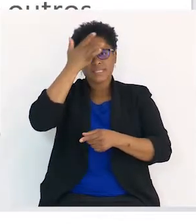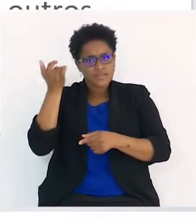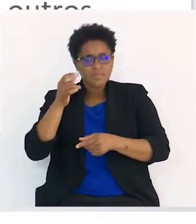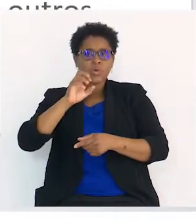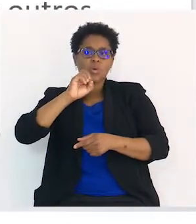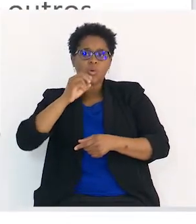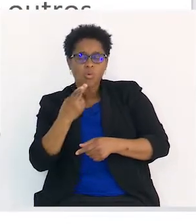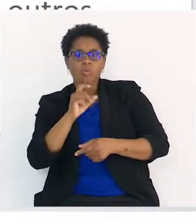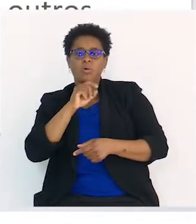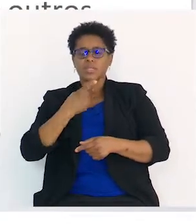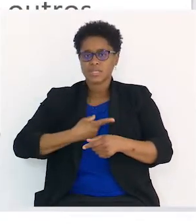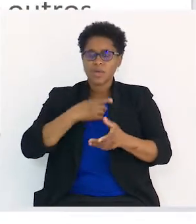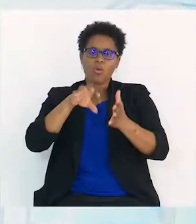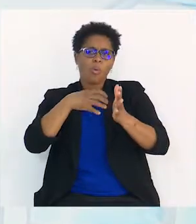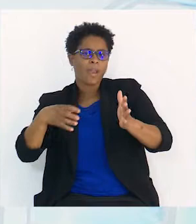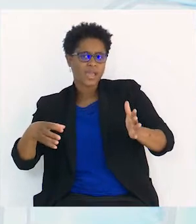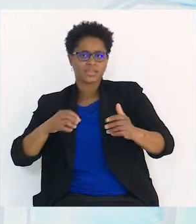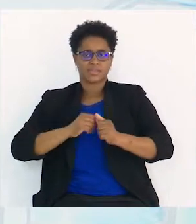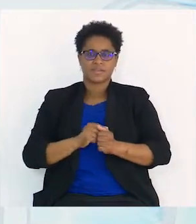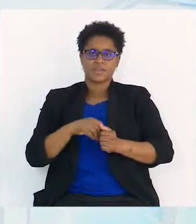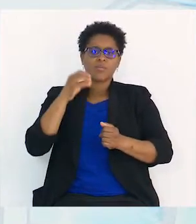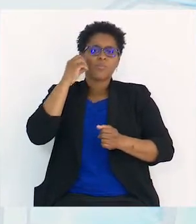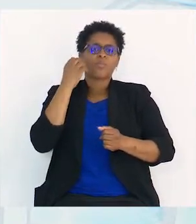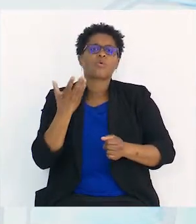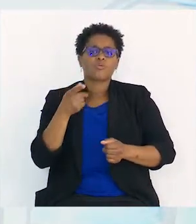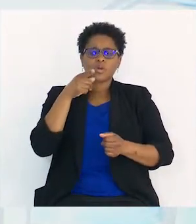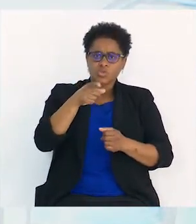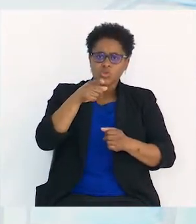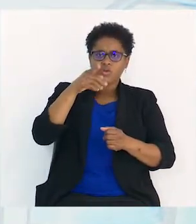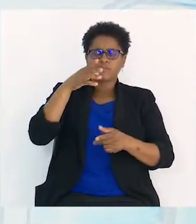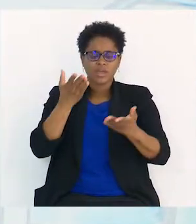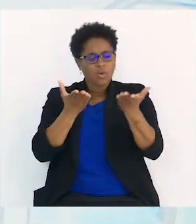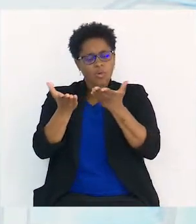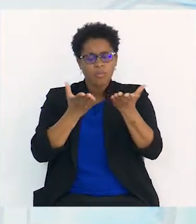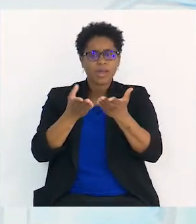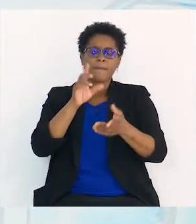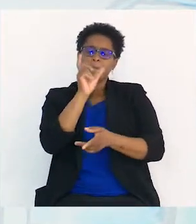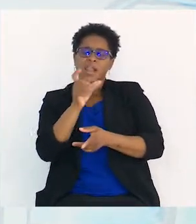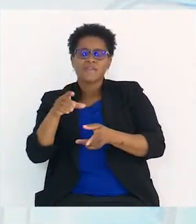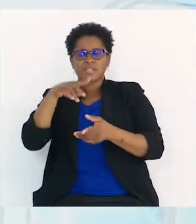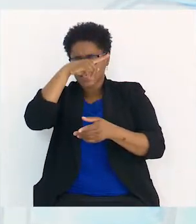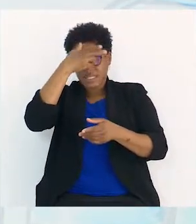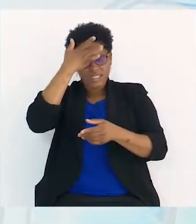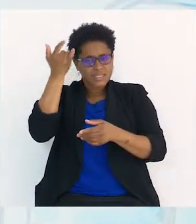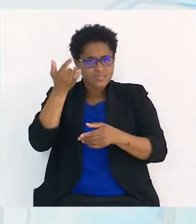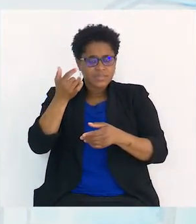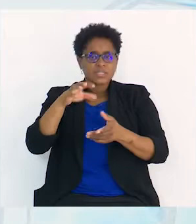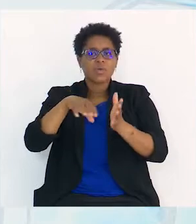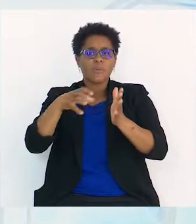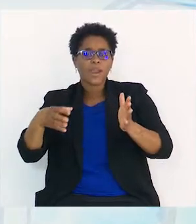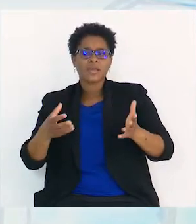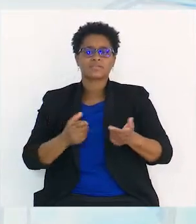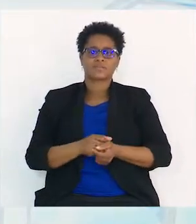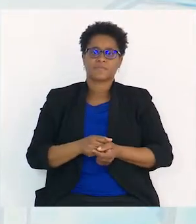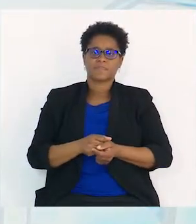ser complexas. Como é que tu vais distinguir uma palavra simples da complexa? A simples é